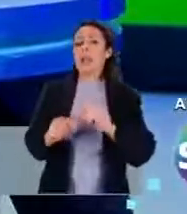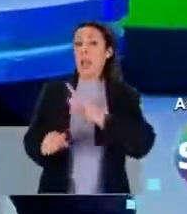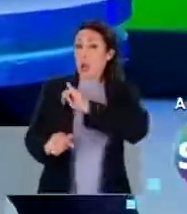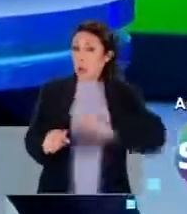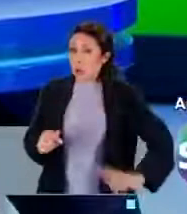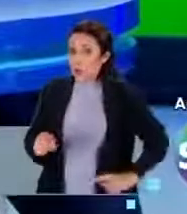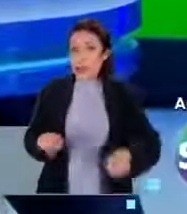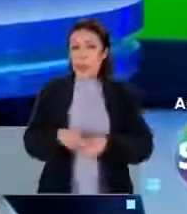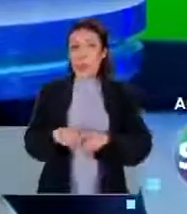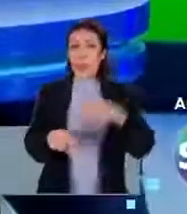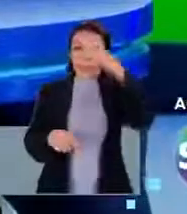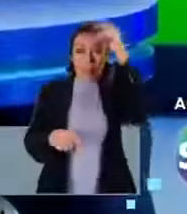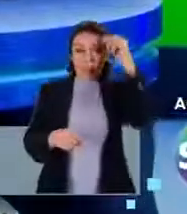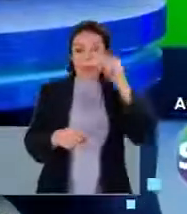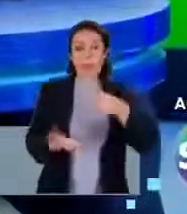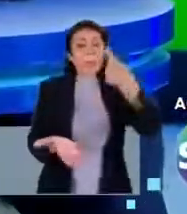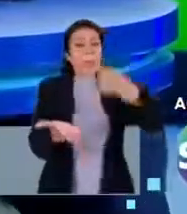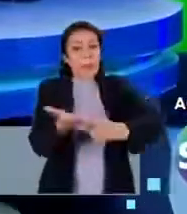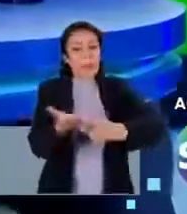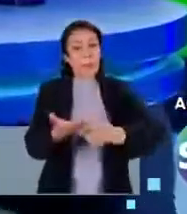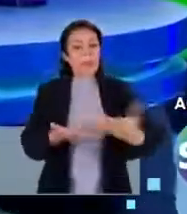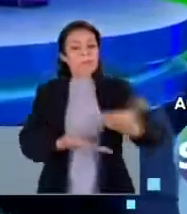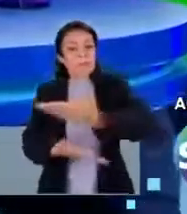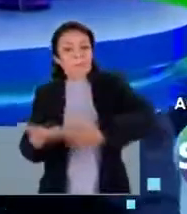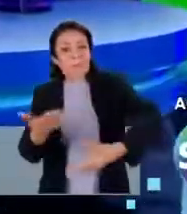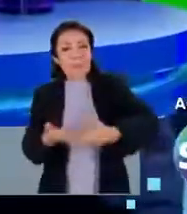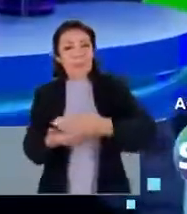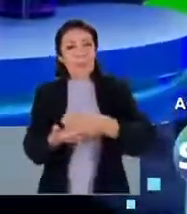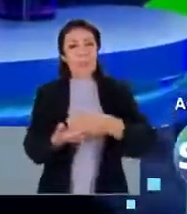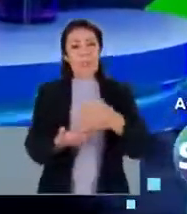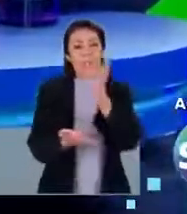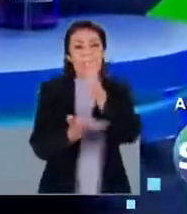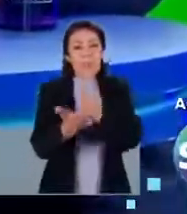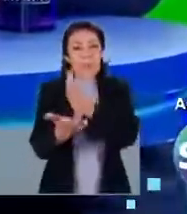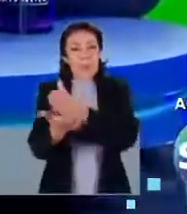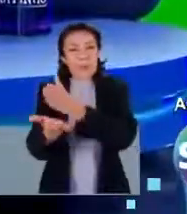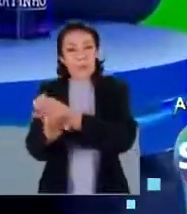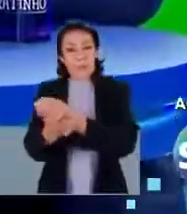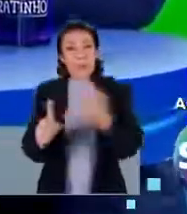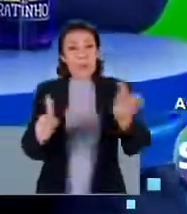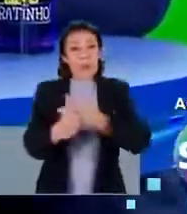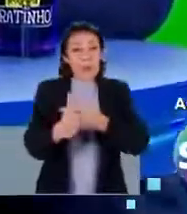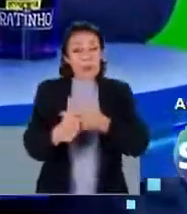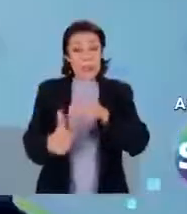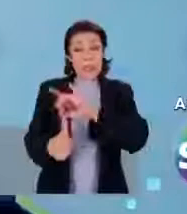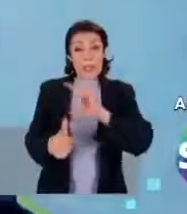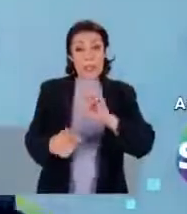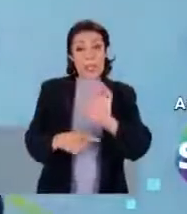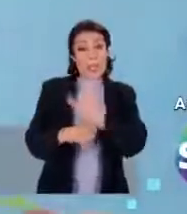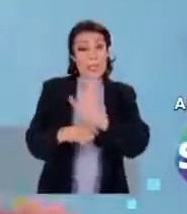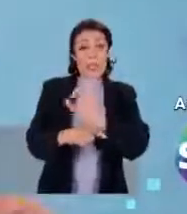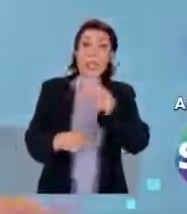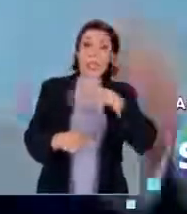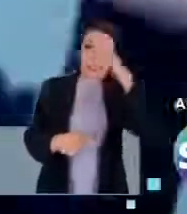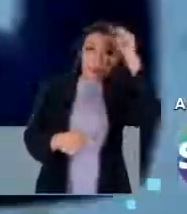e fazer um grande acordo dando em troca um refinanciamento da dívida dos estados e município Então tudo quebrado manda piso disso o